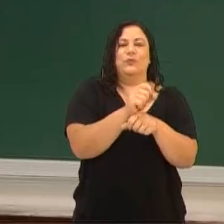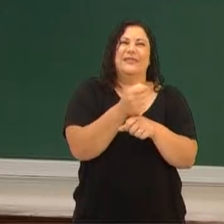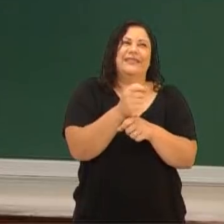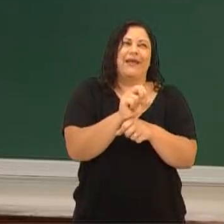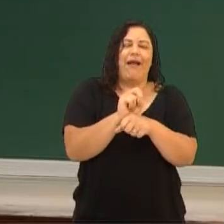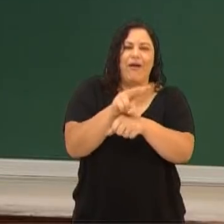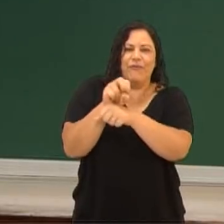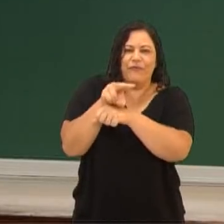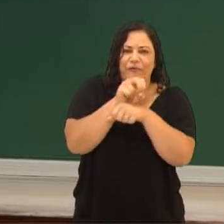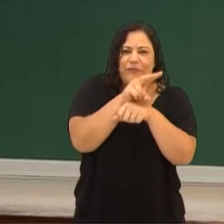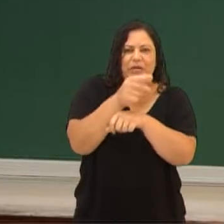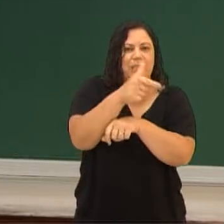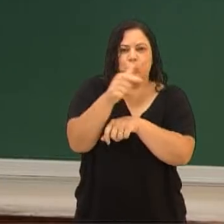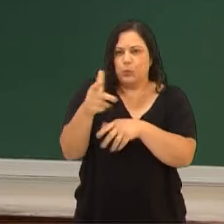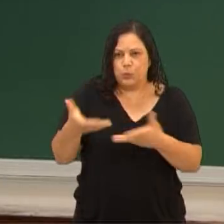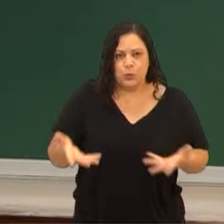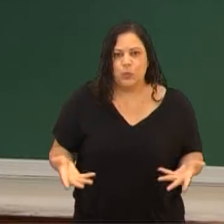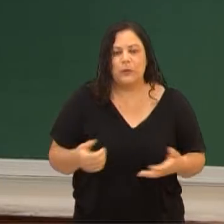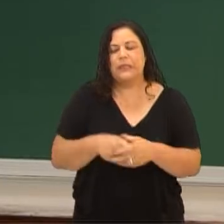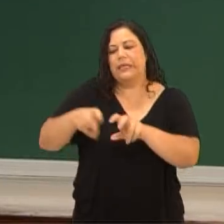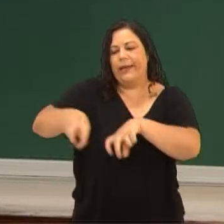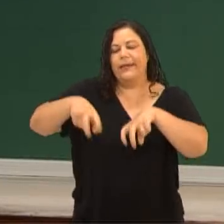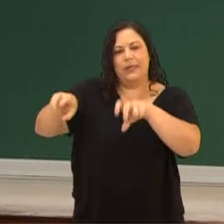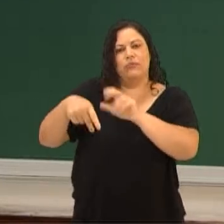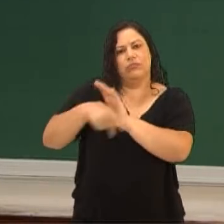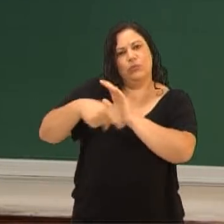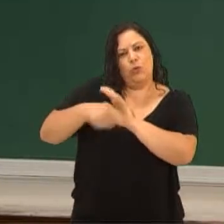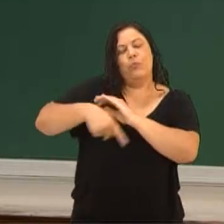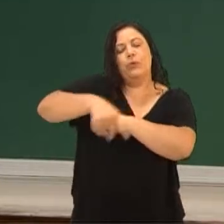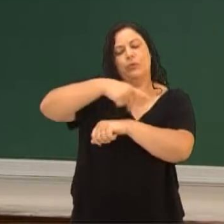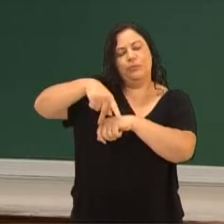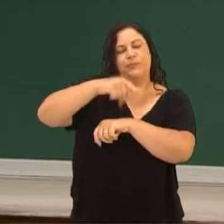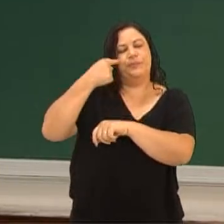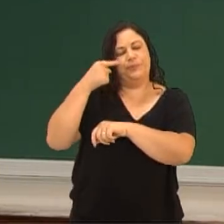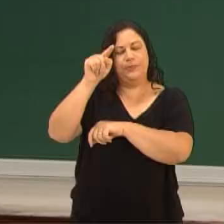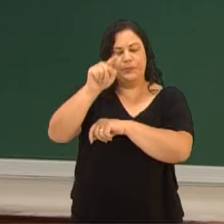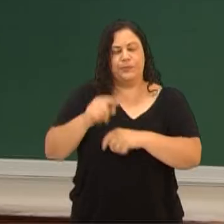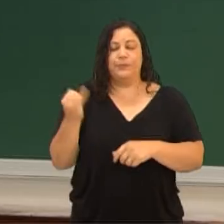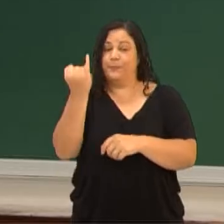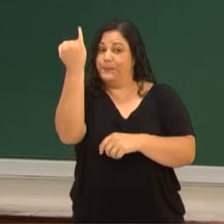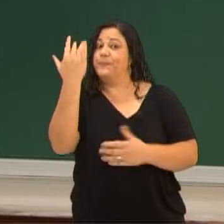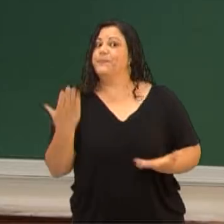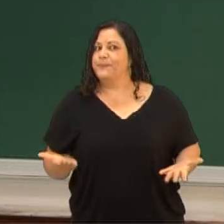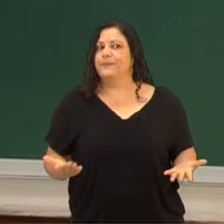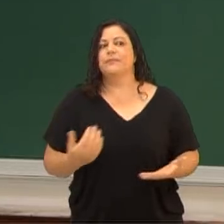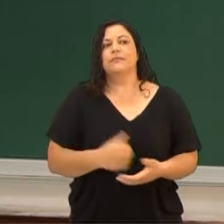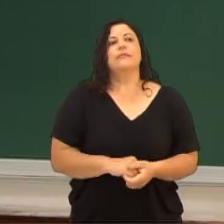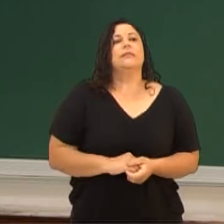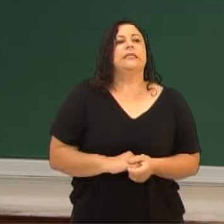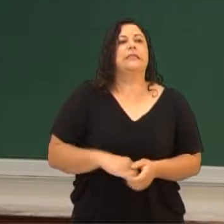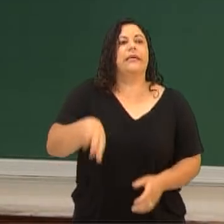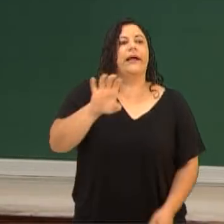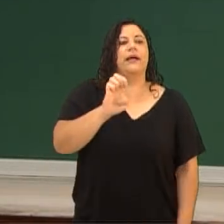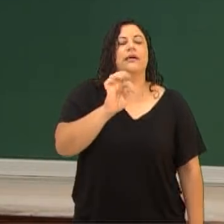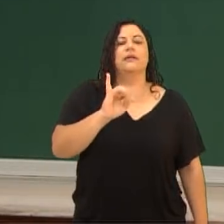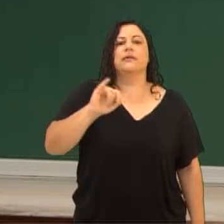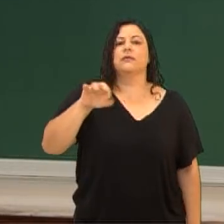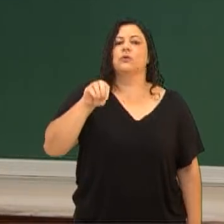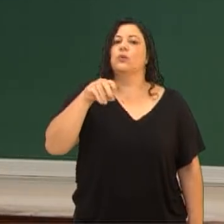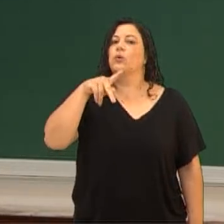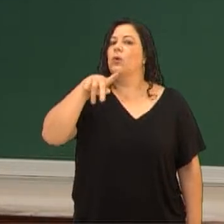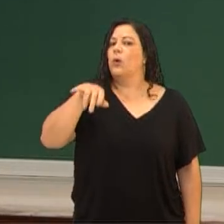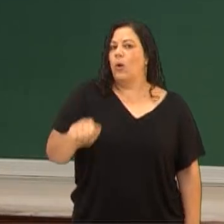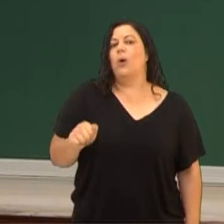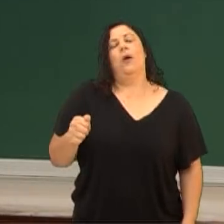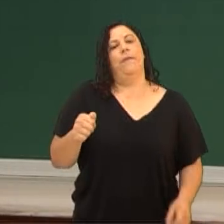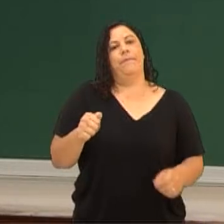os fertilizantes orgânicos, né? Sem elementos, sem industrializar o fertilizante. A Etiópia, falei, o quinto exportador